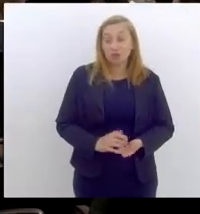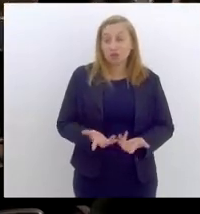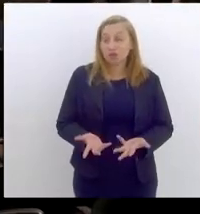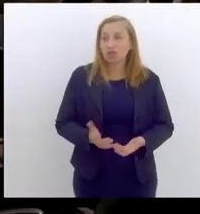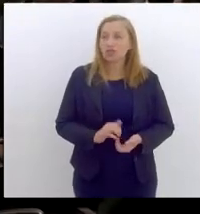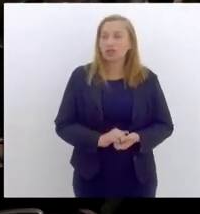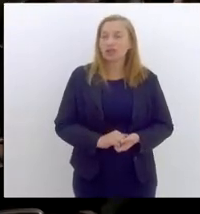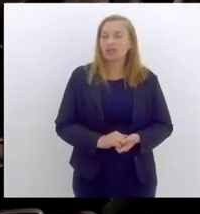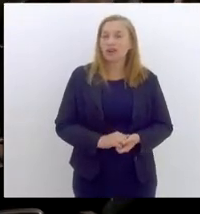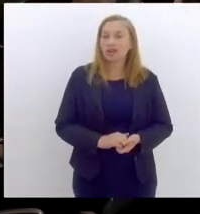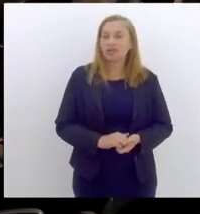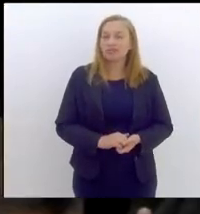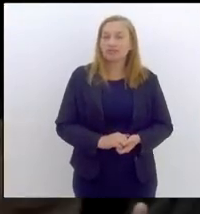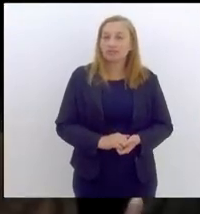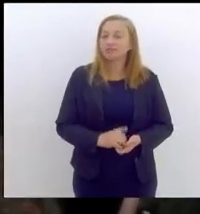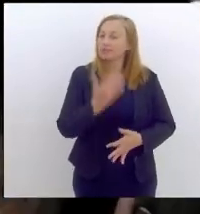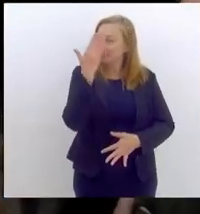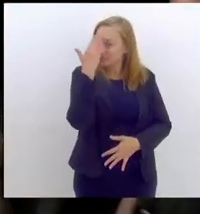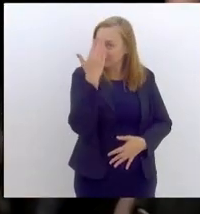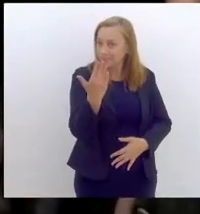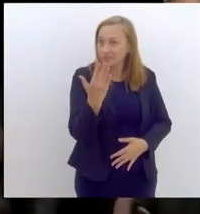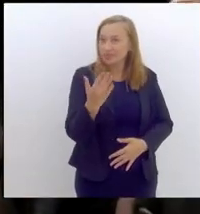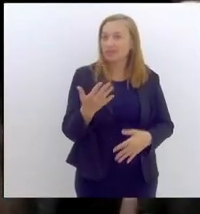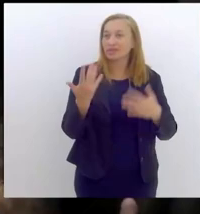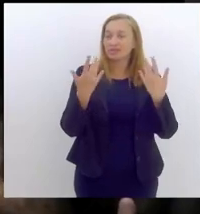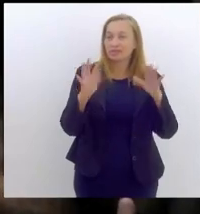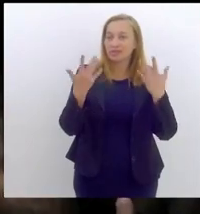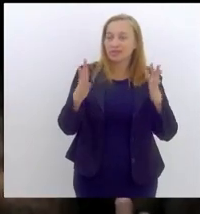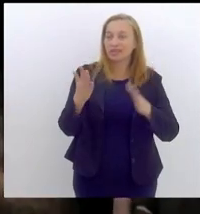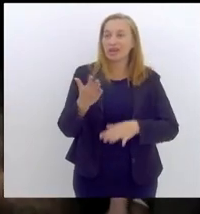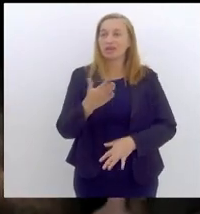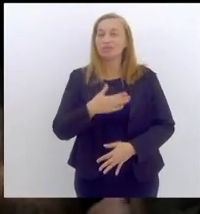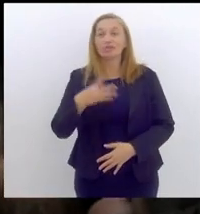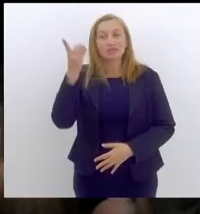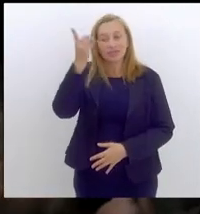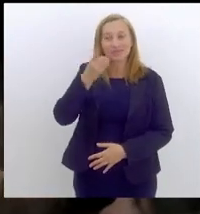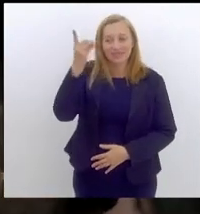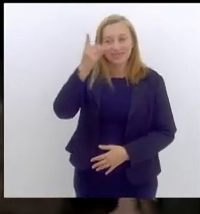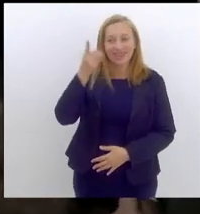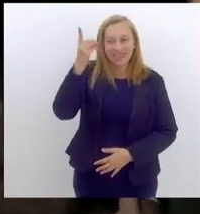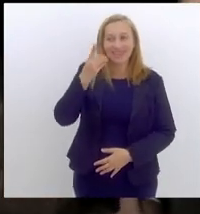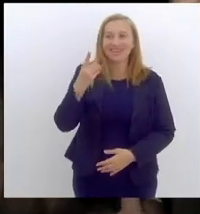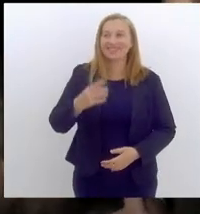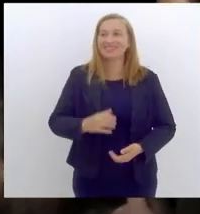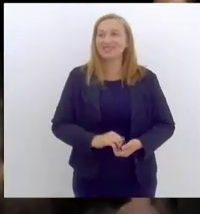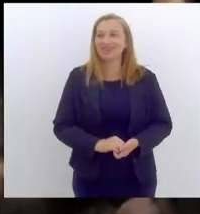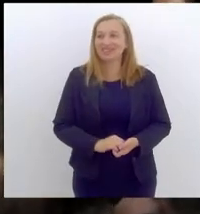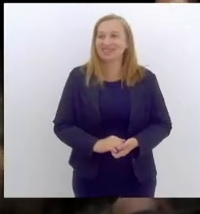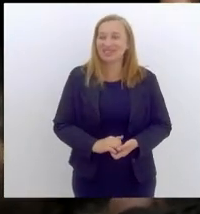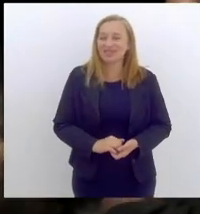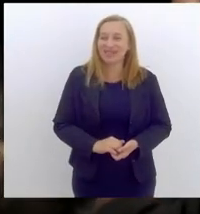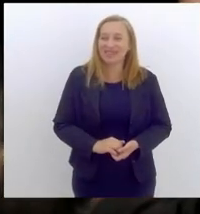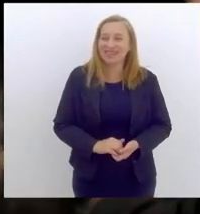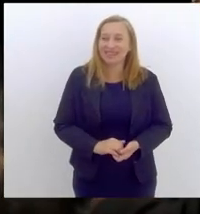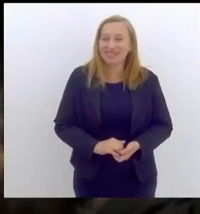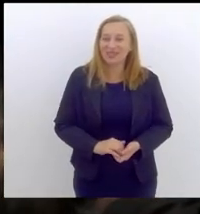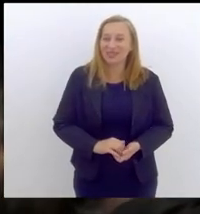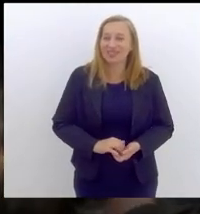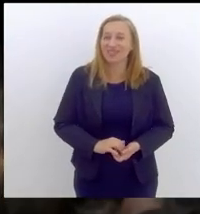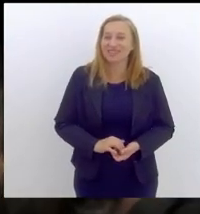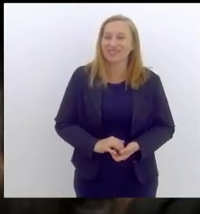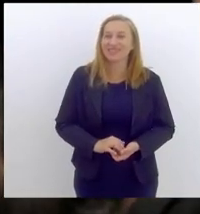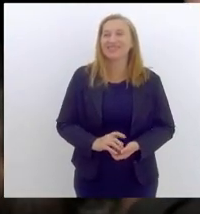Muito obrigada. Quero saudar aqui o meu deputado, companheiro aqui dessa LERJ, presidente dessa sessão, deputado Carlos